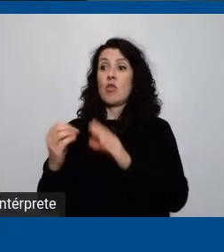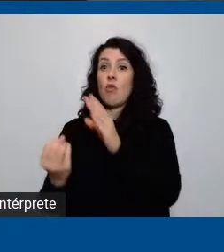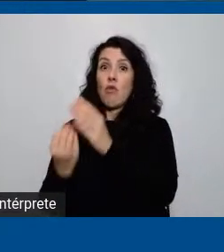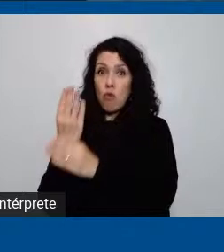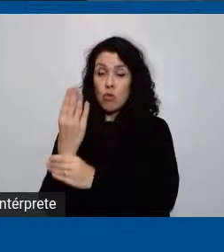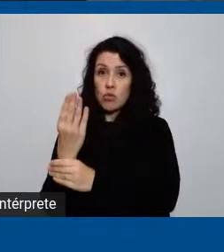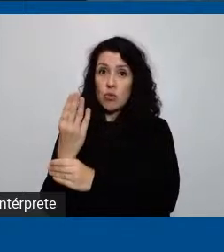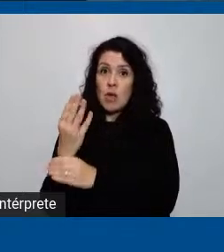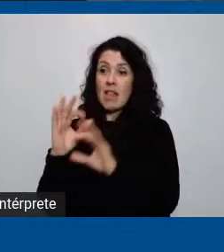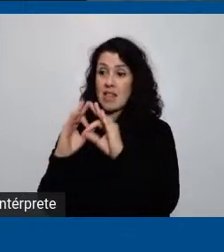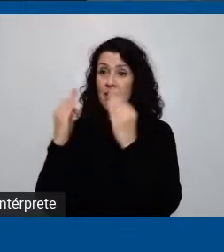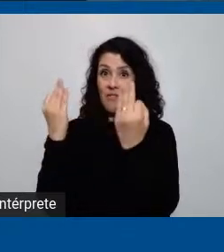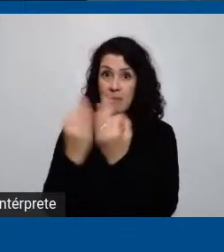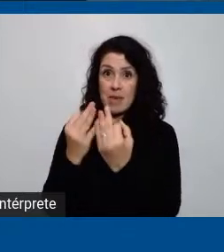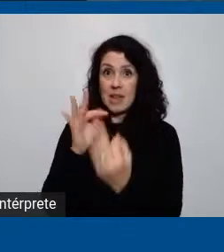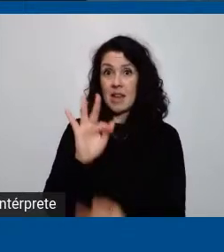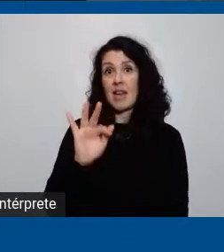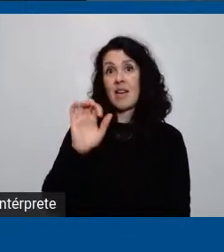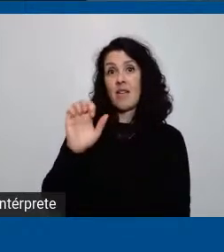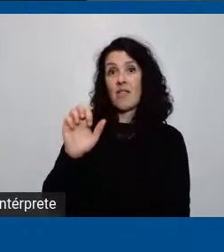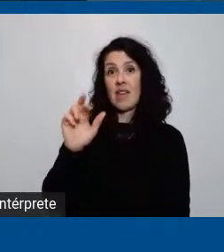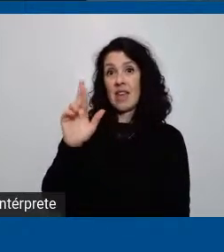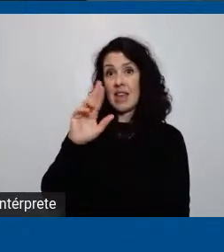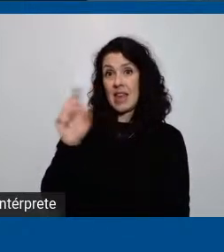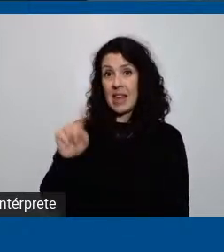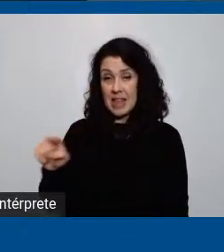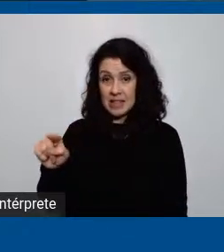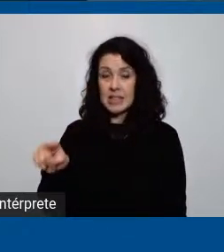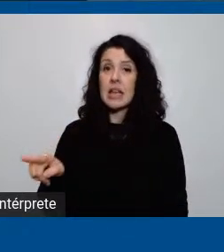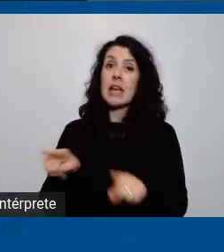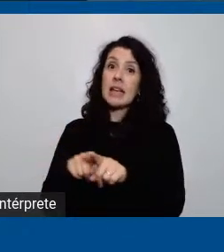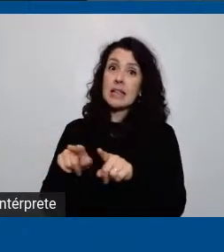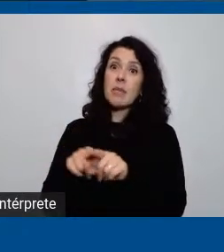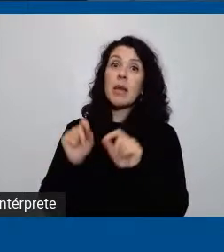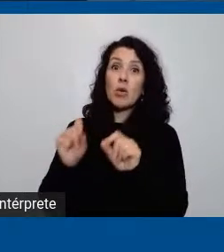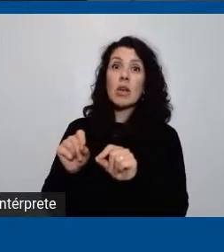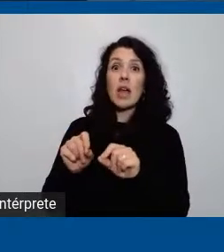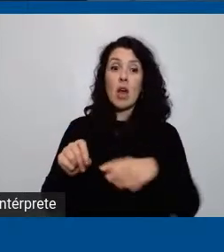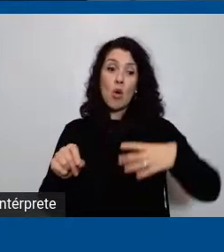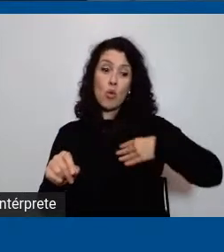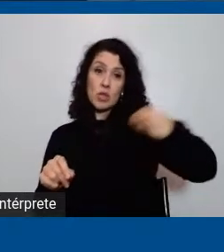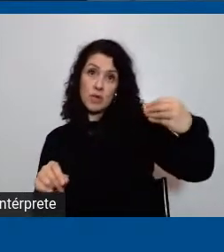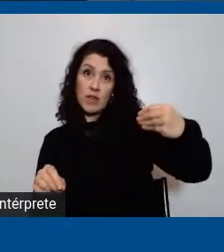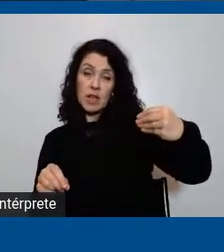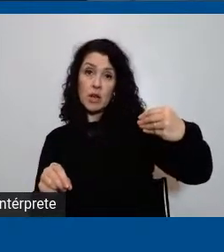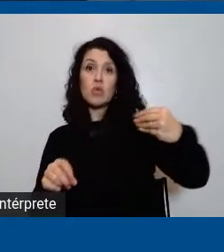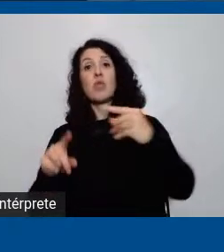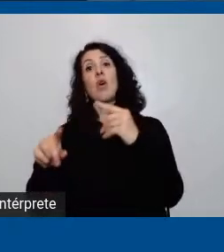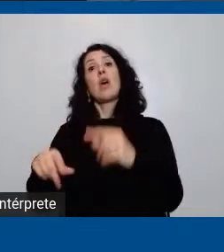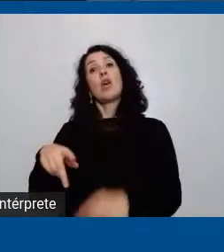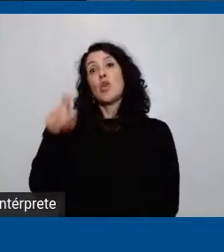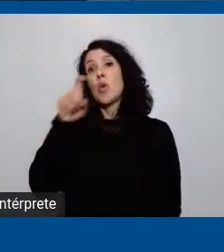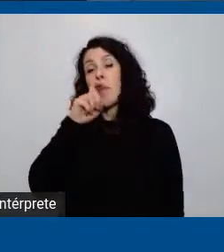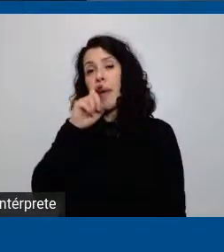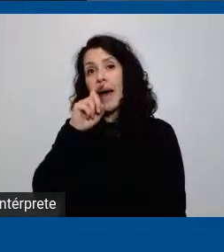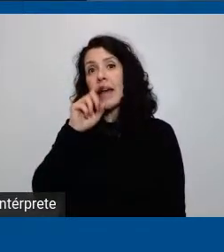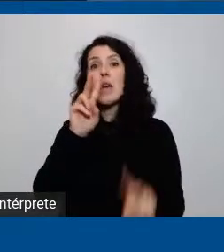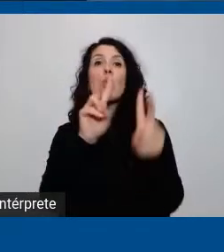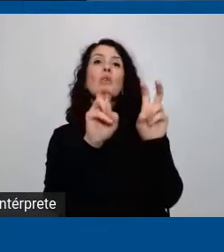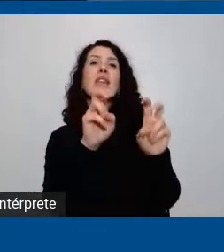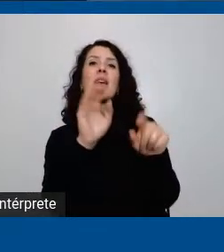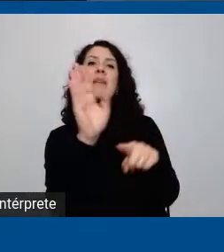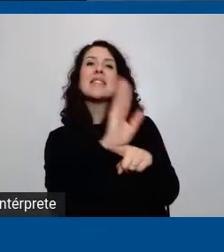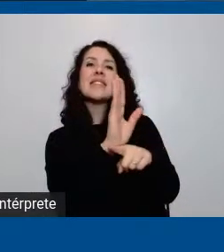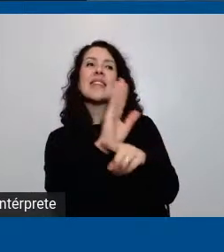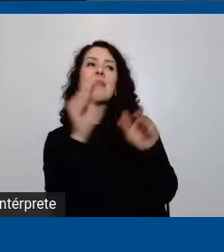correspondências entre os filhos e o Mark sobre o cinema, né? Ali a gente tem esse Pedro, você lembra